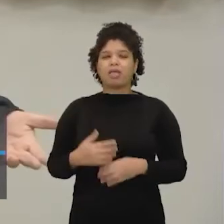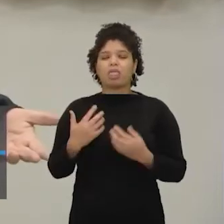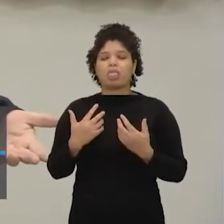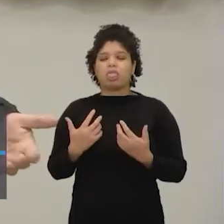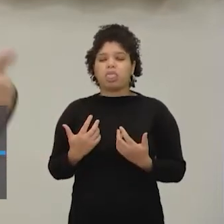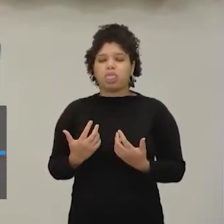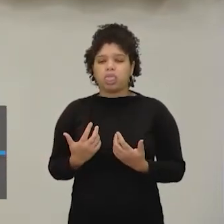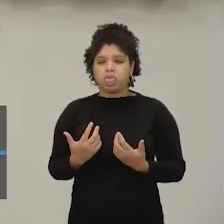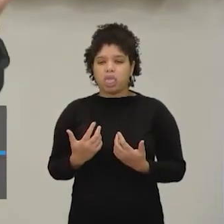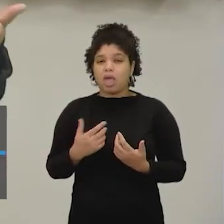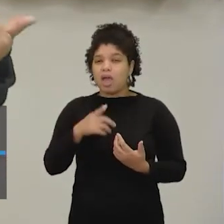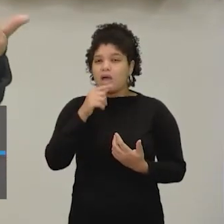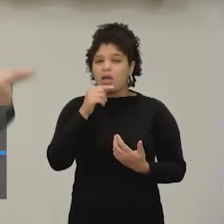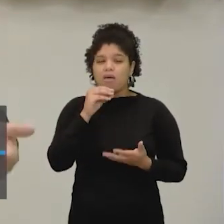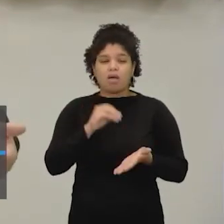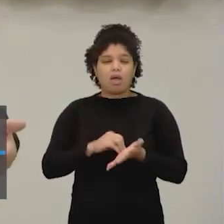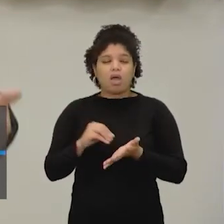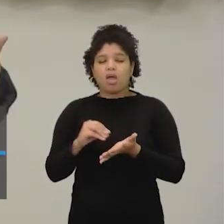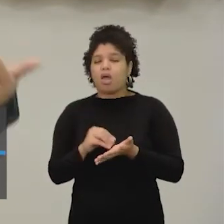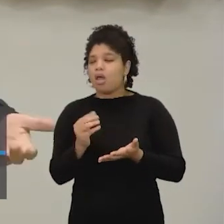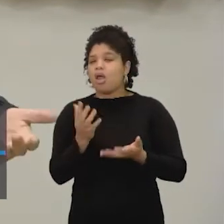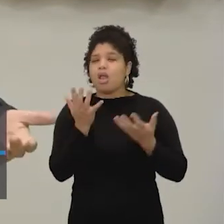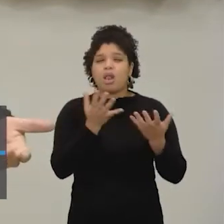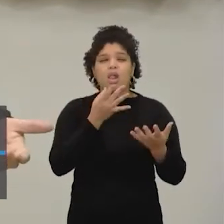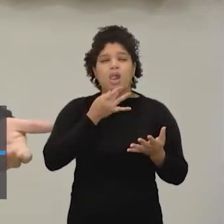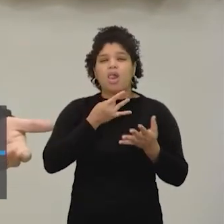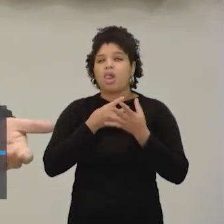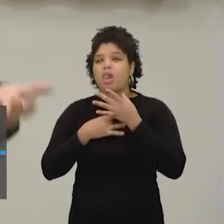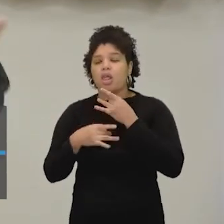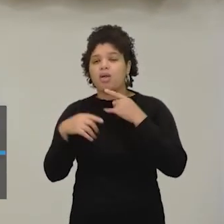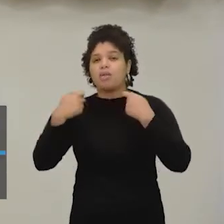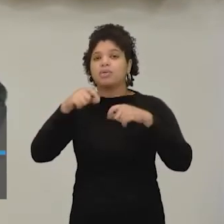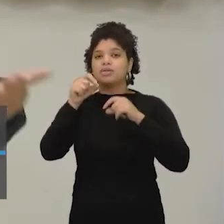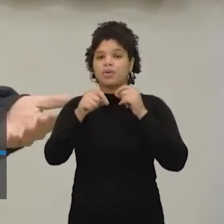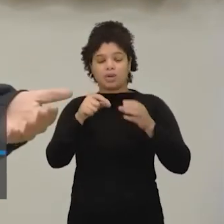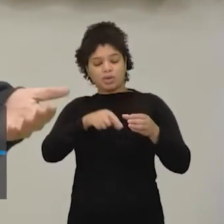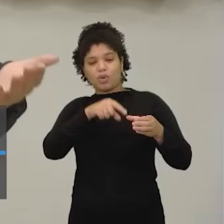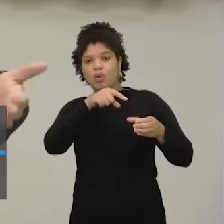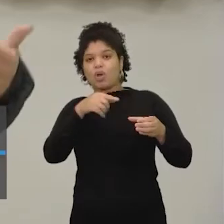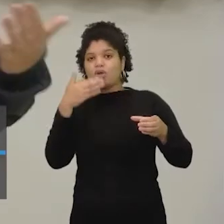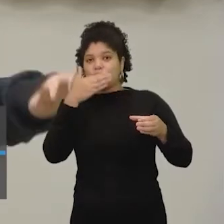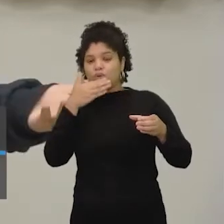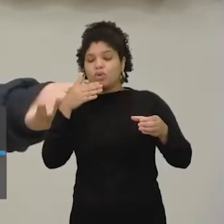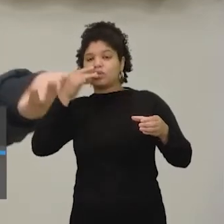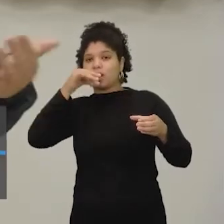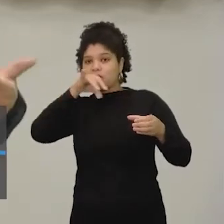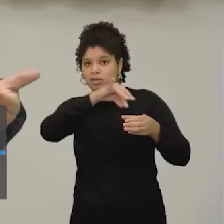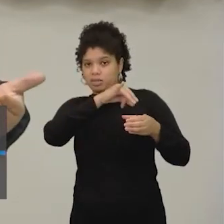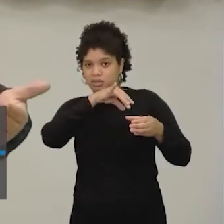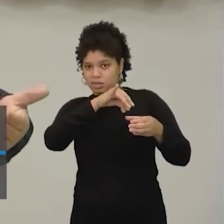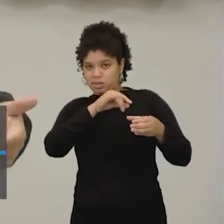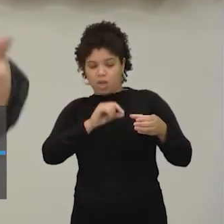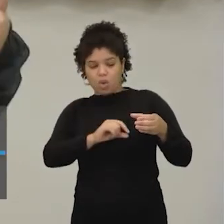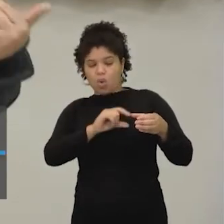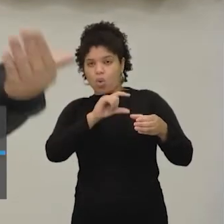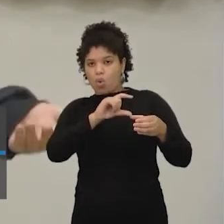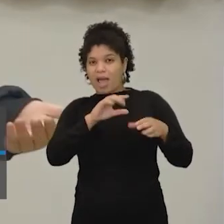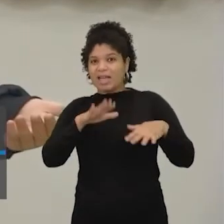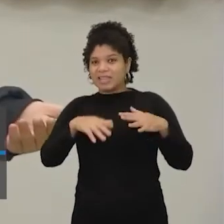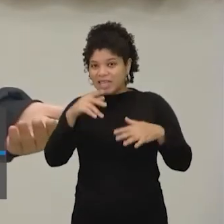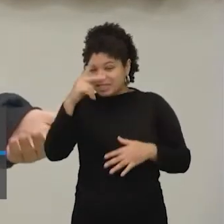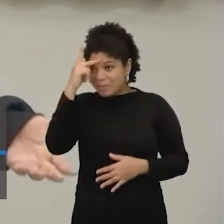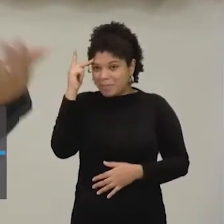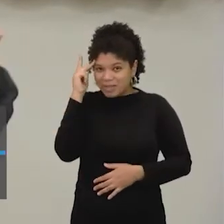Soro fisiológico, porque eu preciso repor os sais minerais. Então, essa é a ideia de se ter o sal no soro fisiológico,